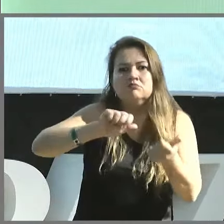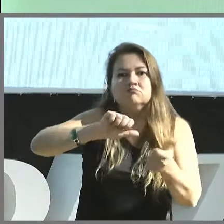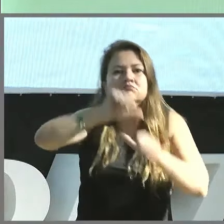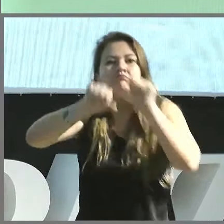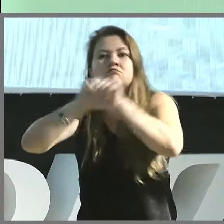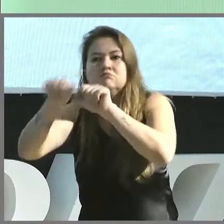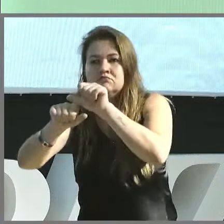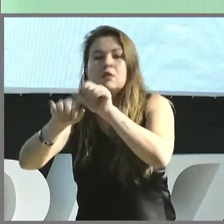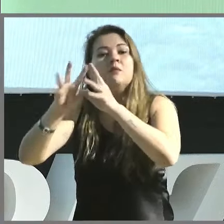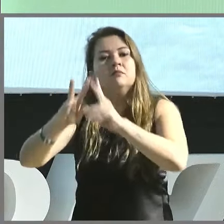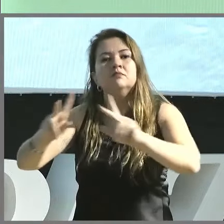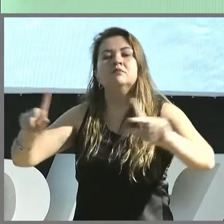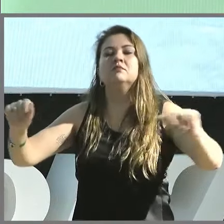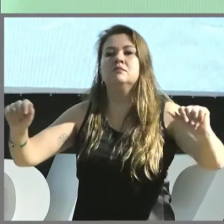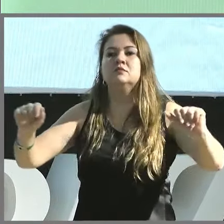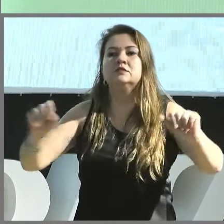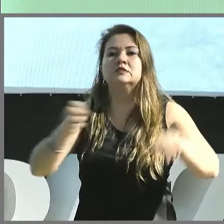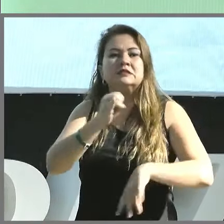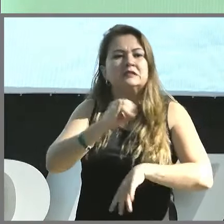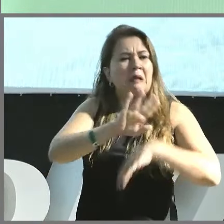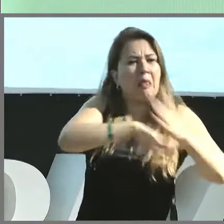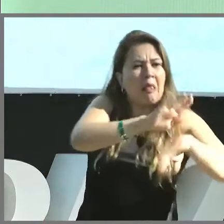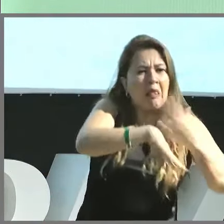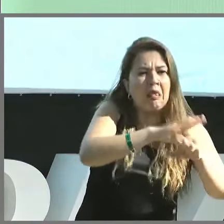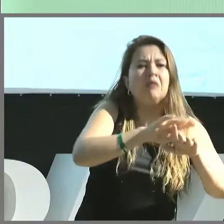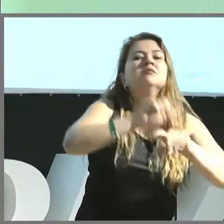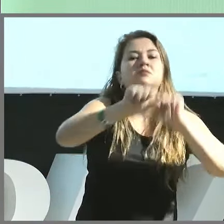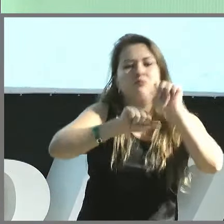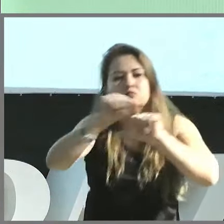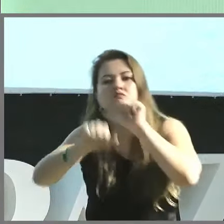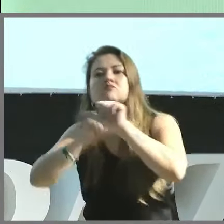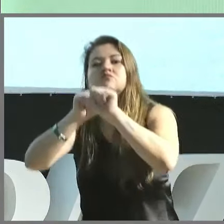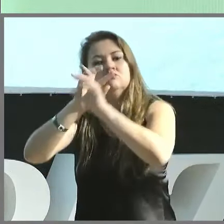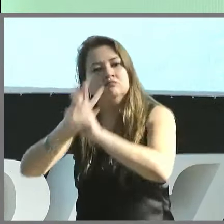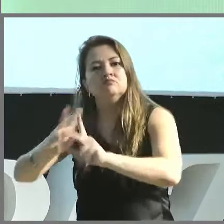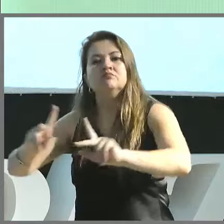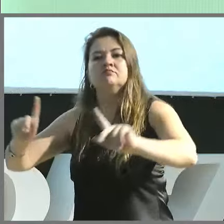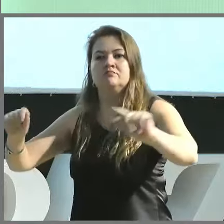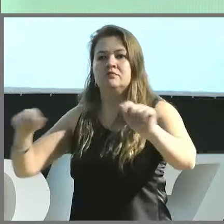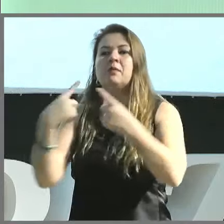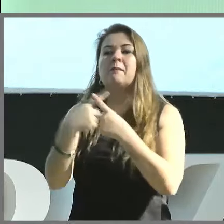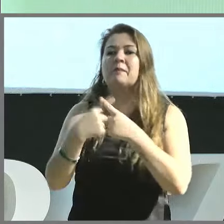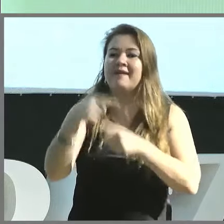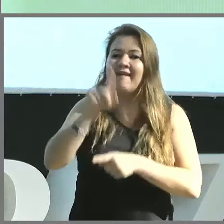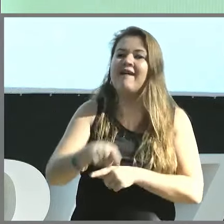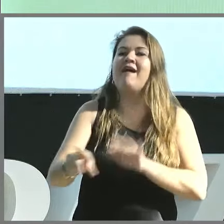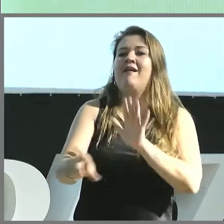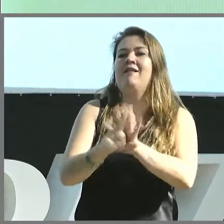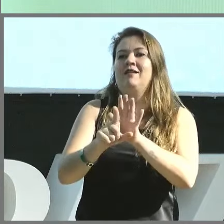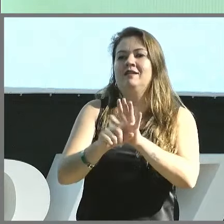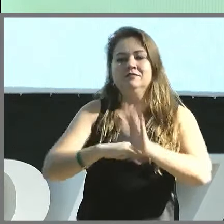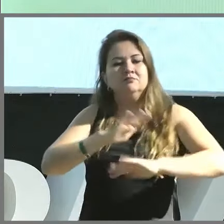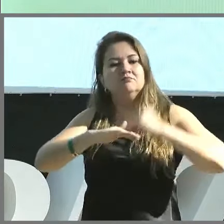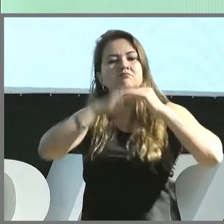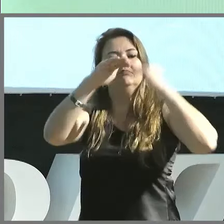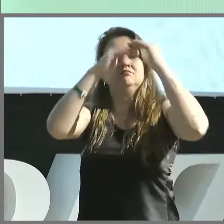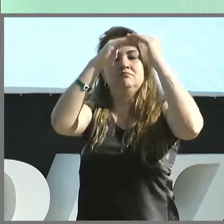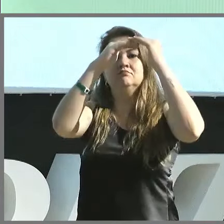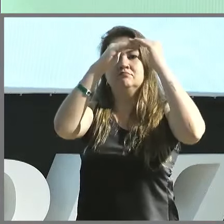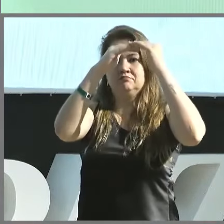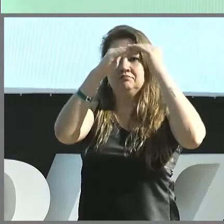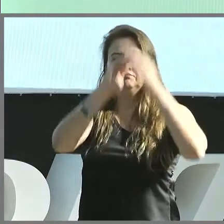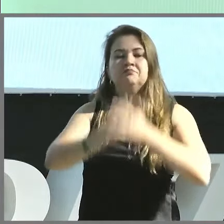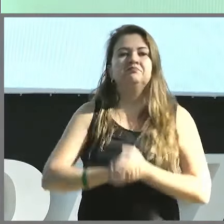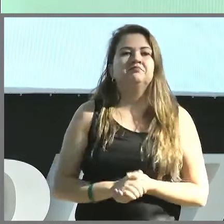uma nova ordem que haverá de prevalecer, porque a lei do progresso é inevitável na